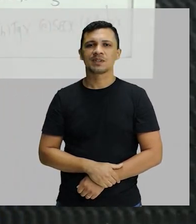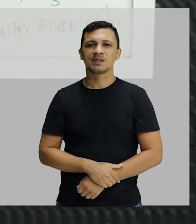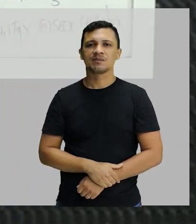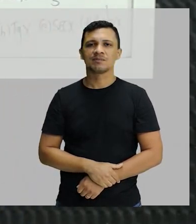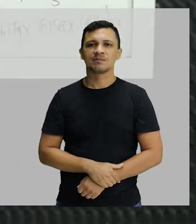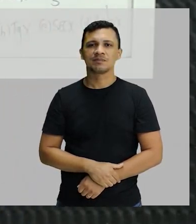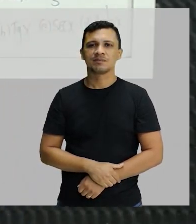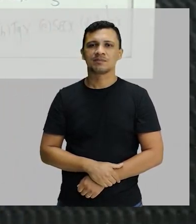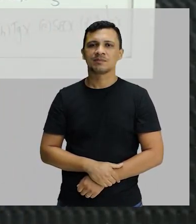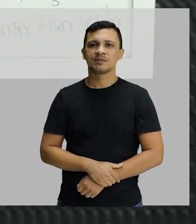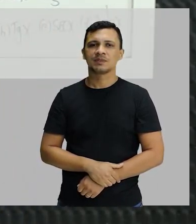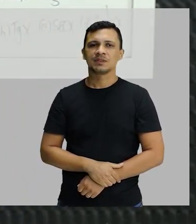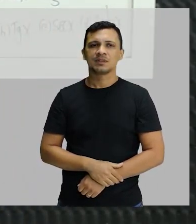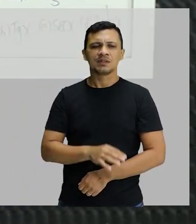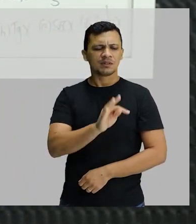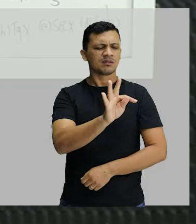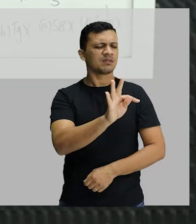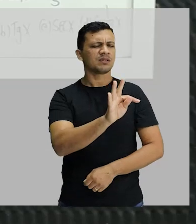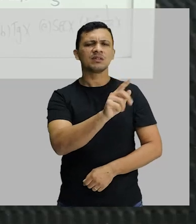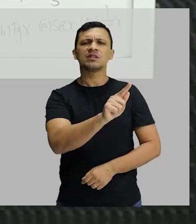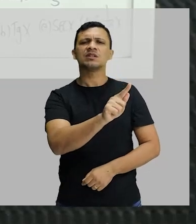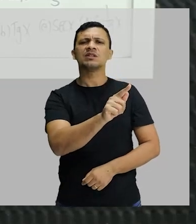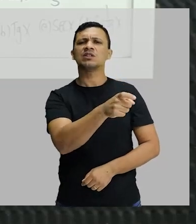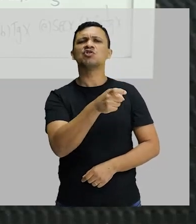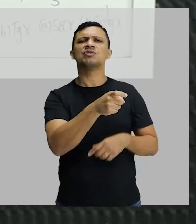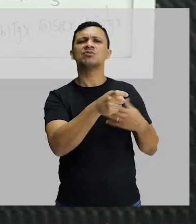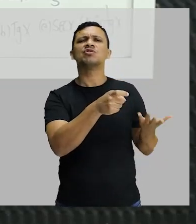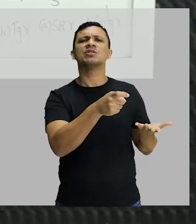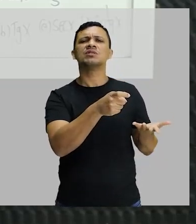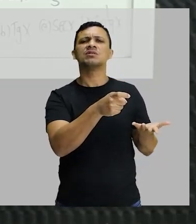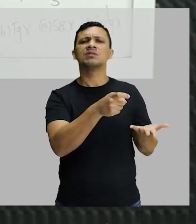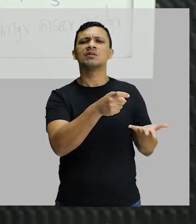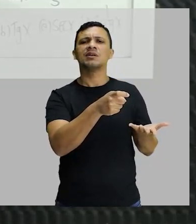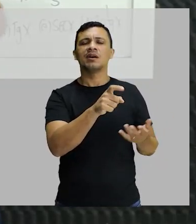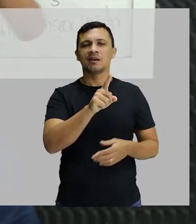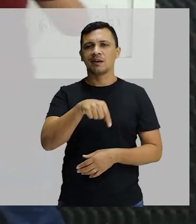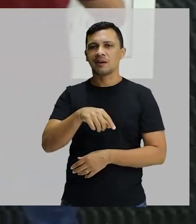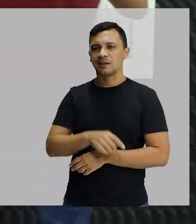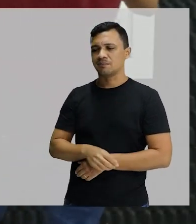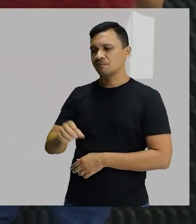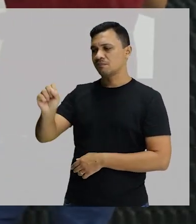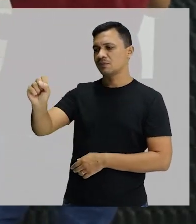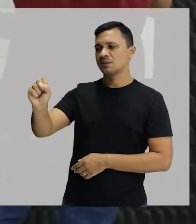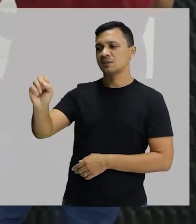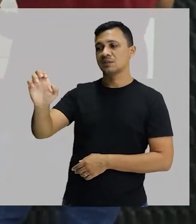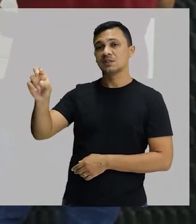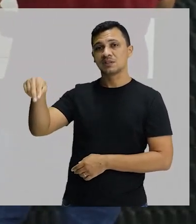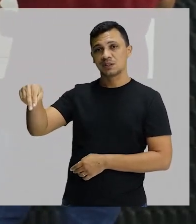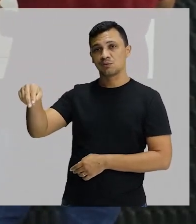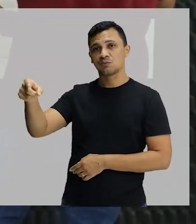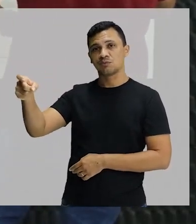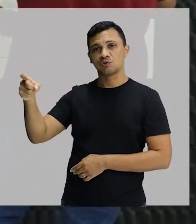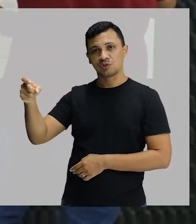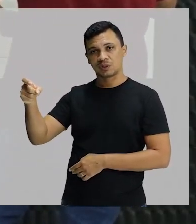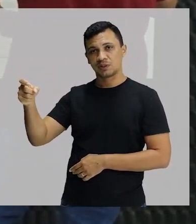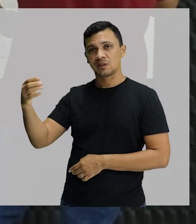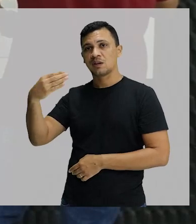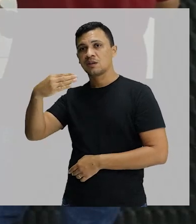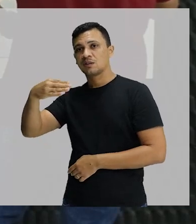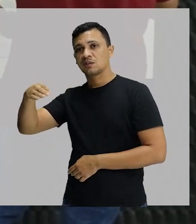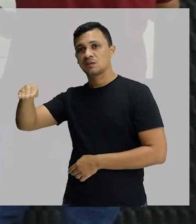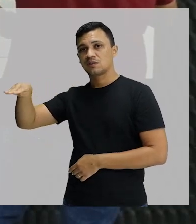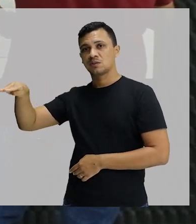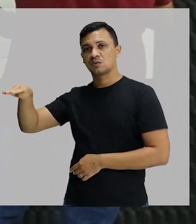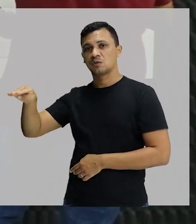Certo? E a tangente? Quem é a tangente? A tangente vai ser seno de